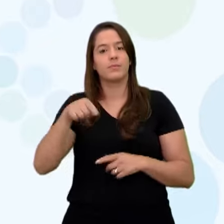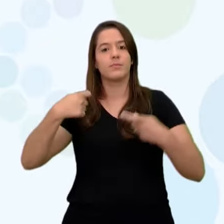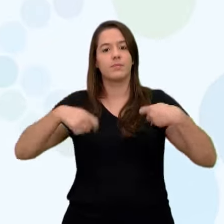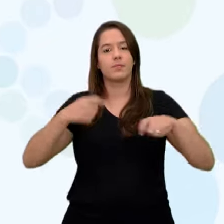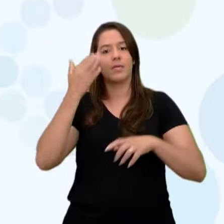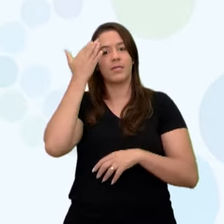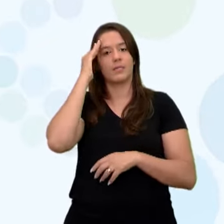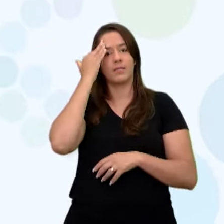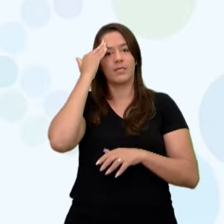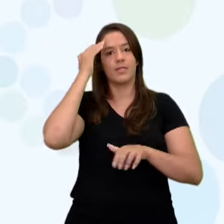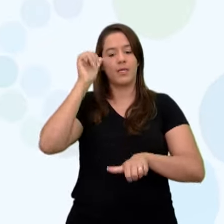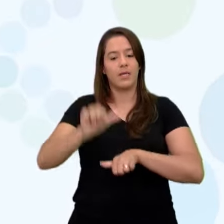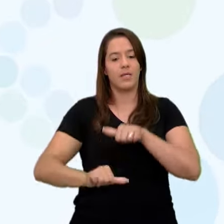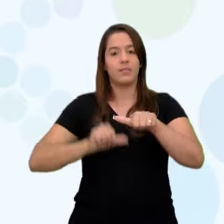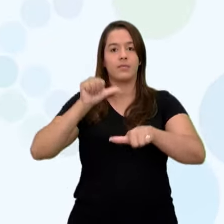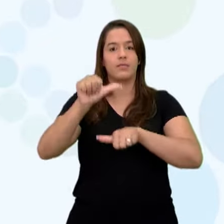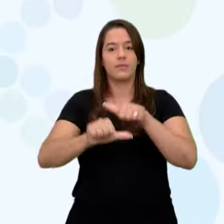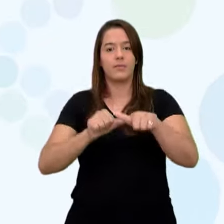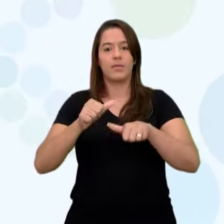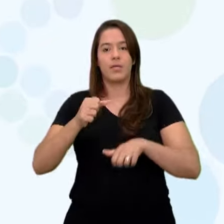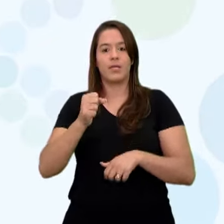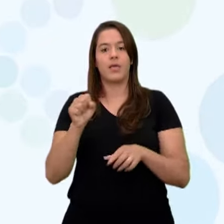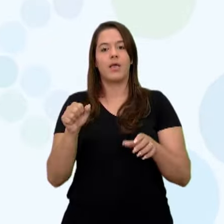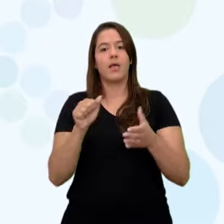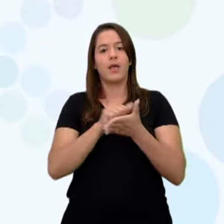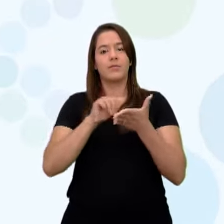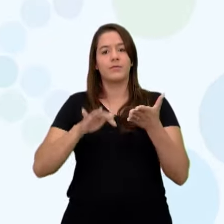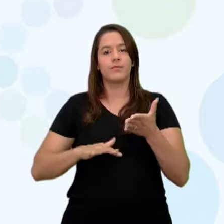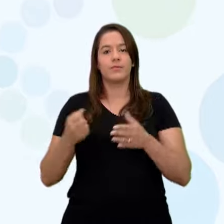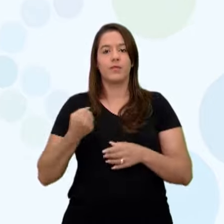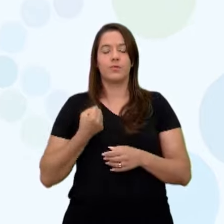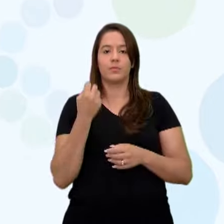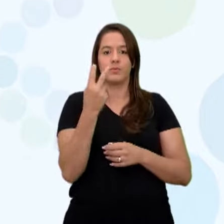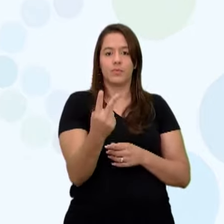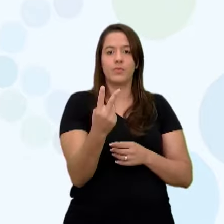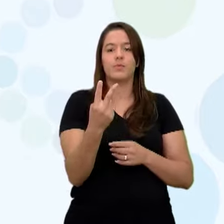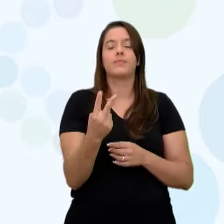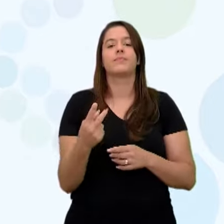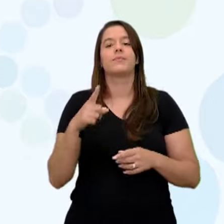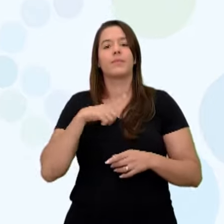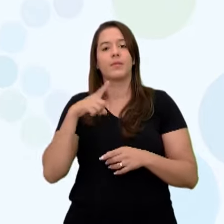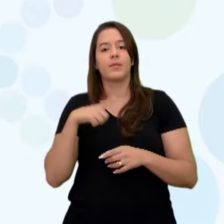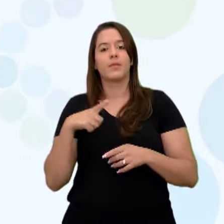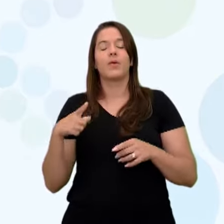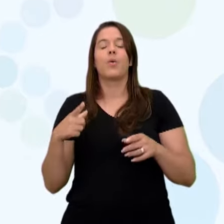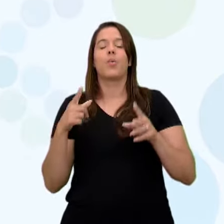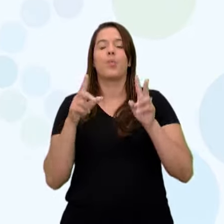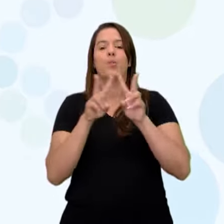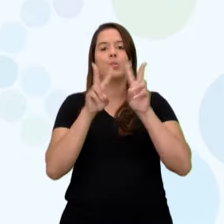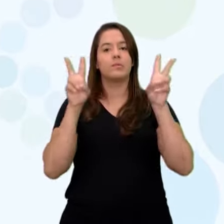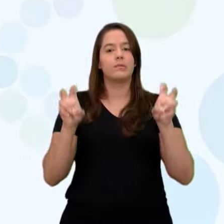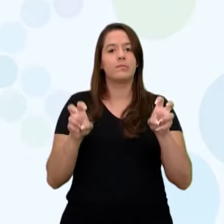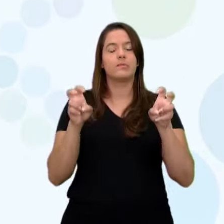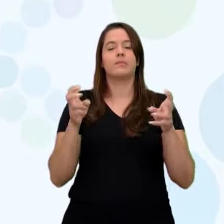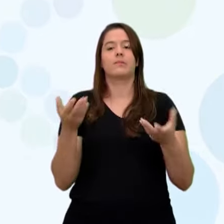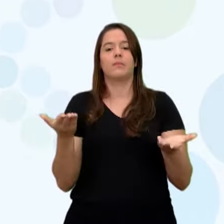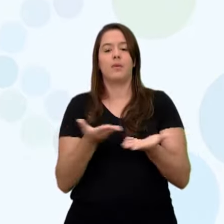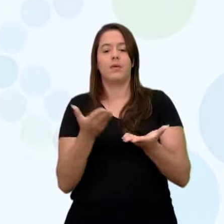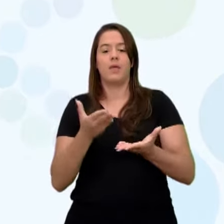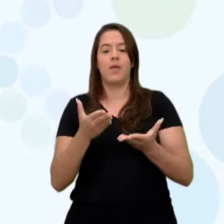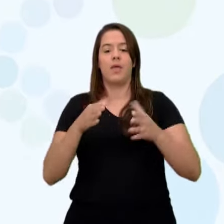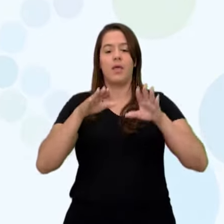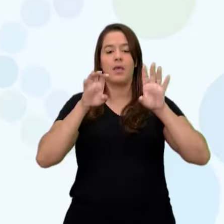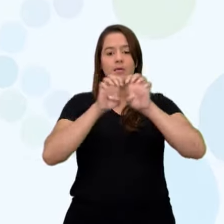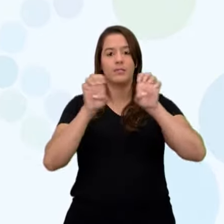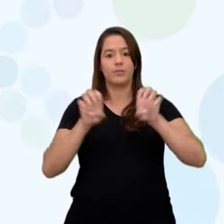transformação. Atividade 2 da introdução 2. O tema aí é a estrutura interna do planeta.